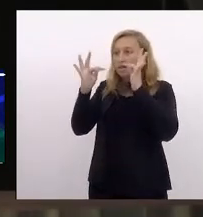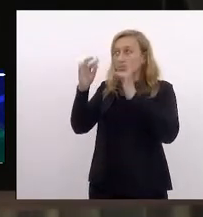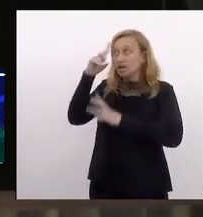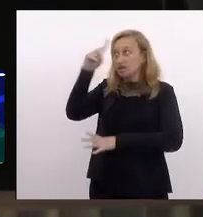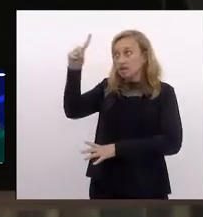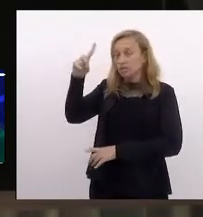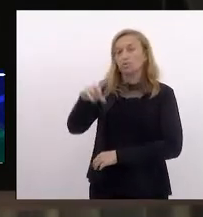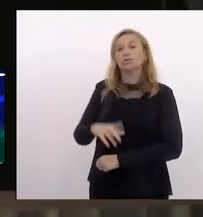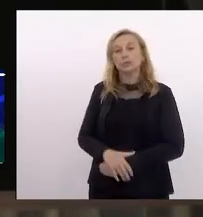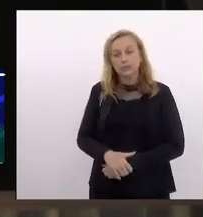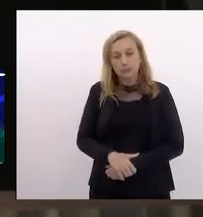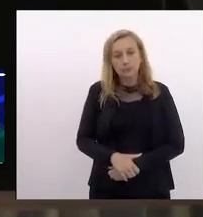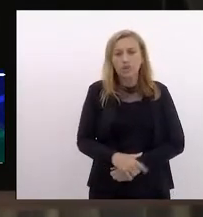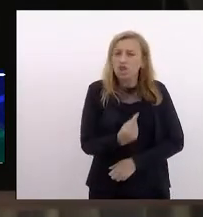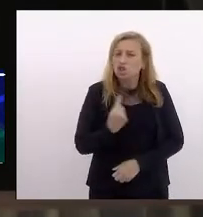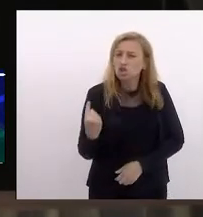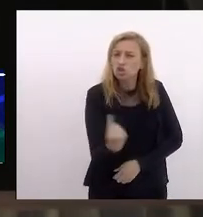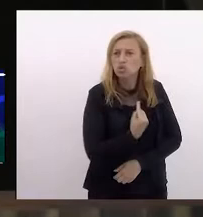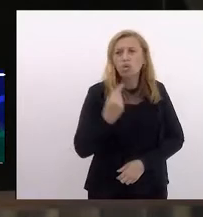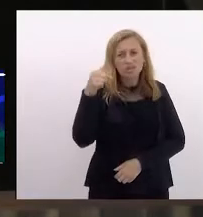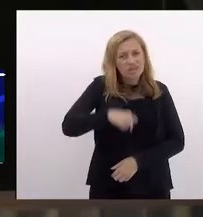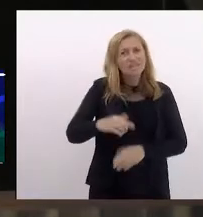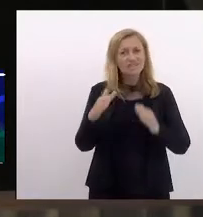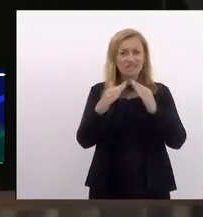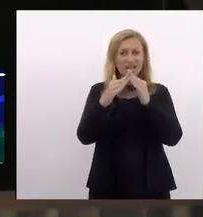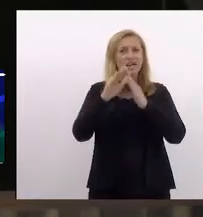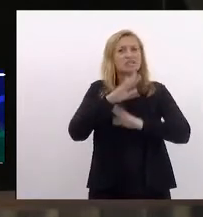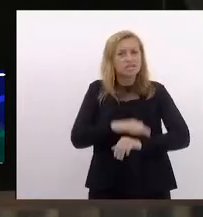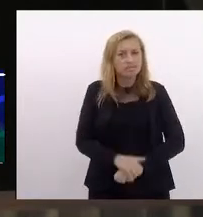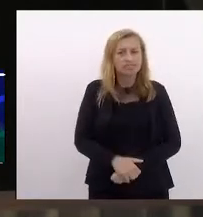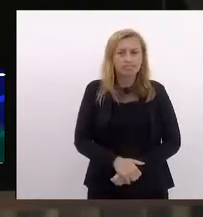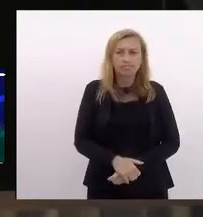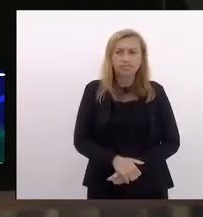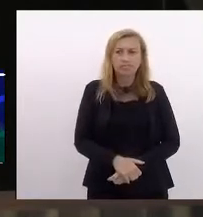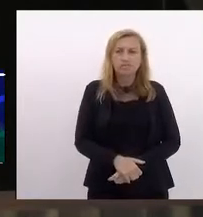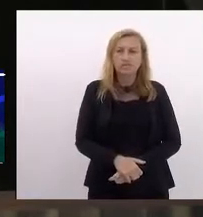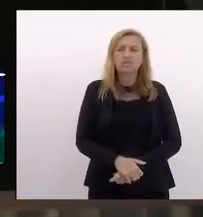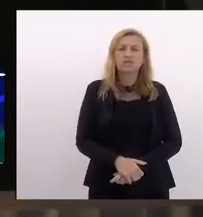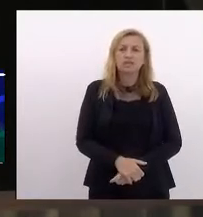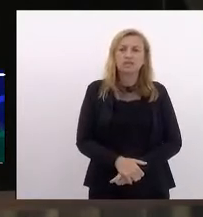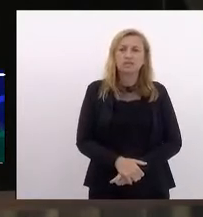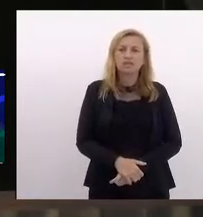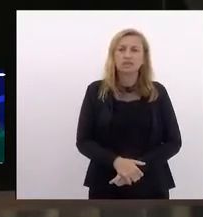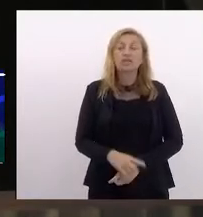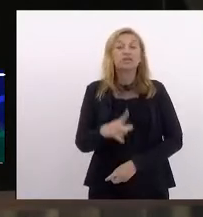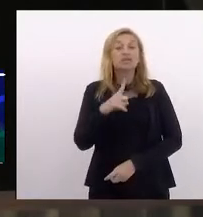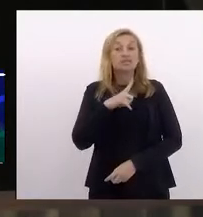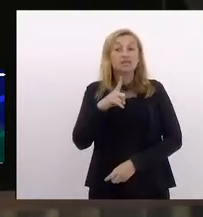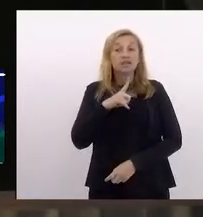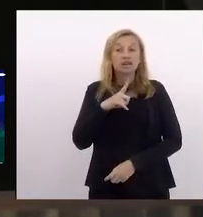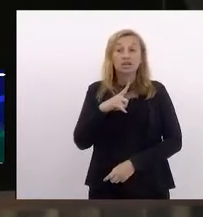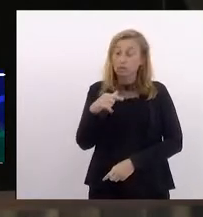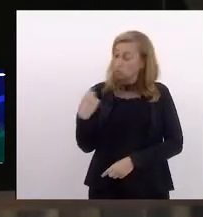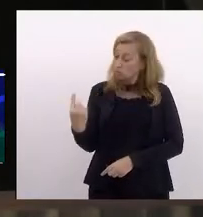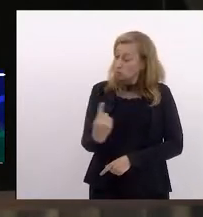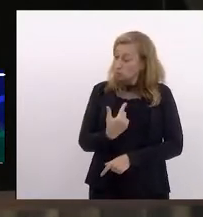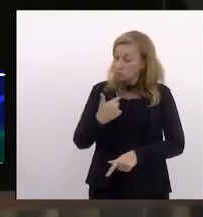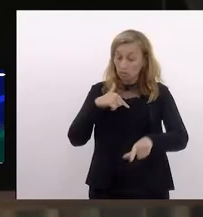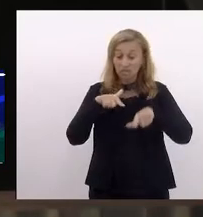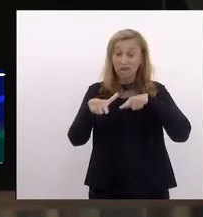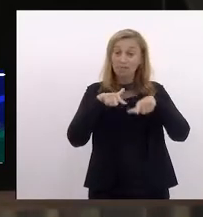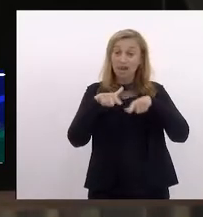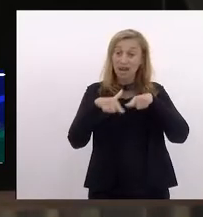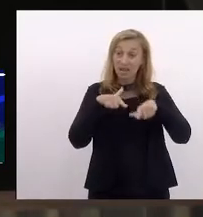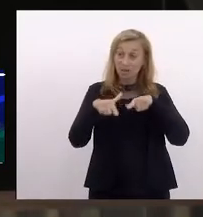Deus bom e nós aqui nessa casa além de termos a nossa função parlamentar